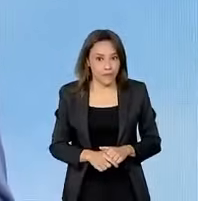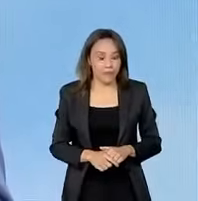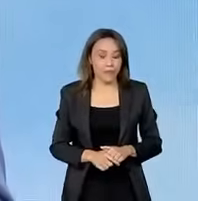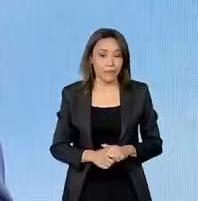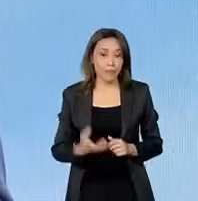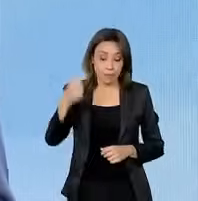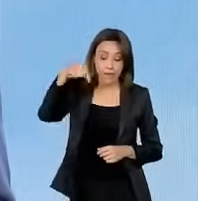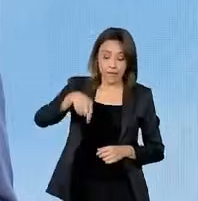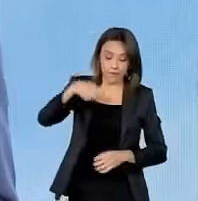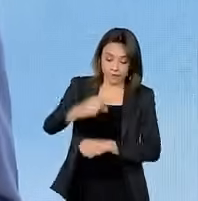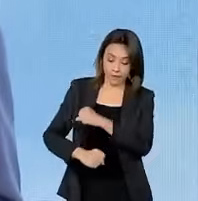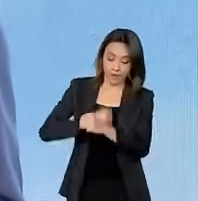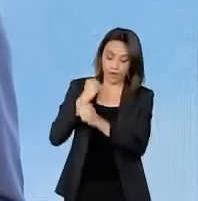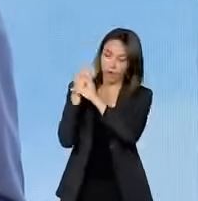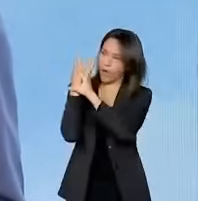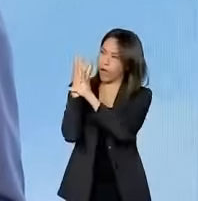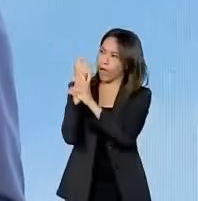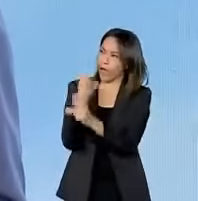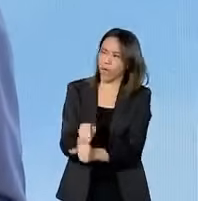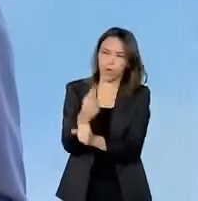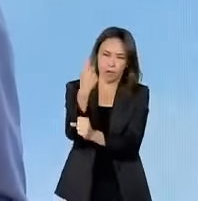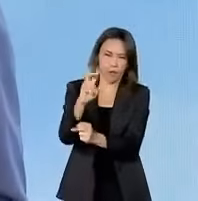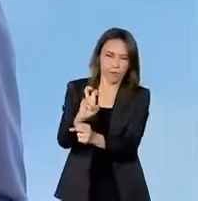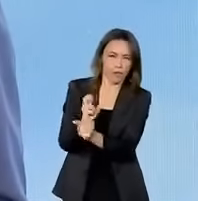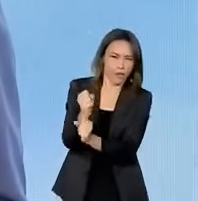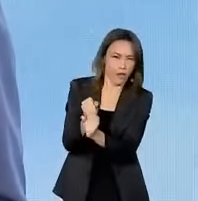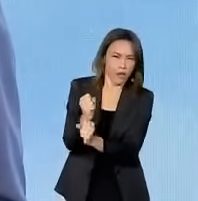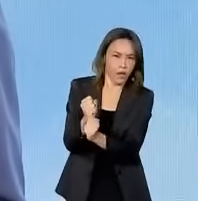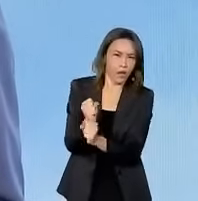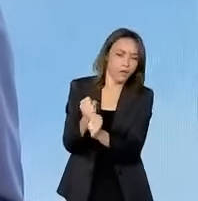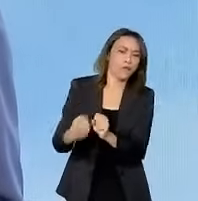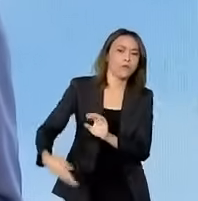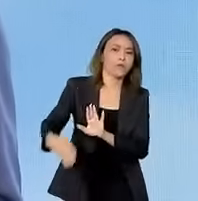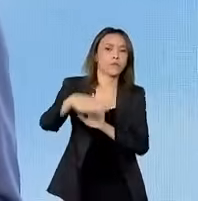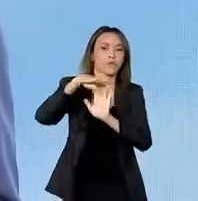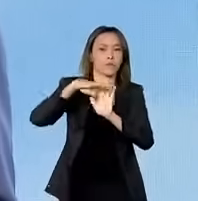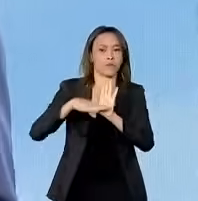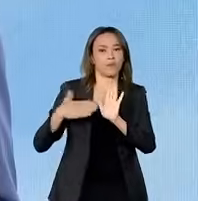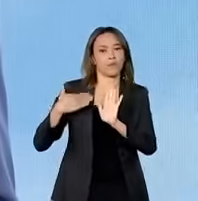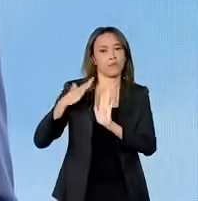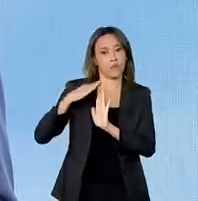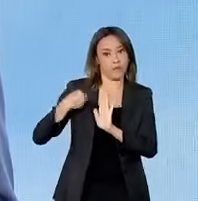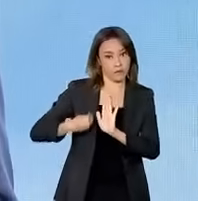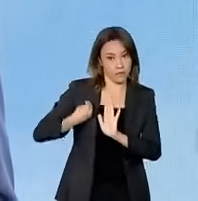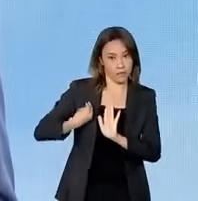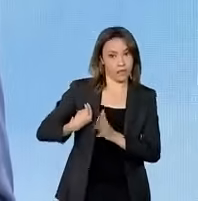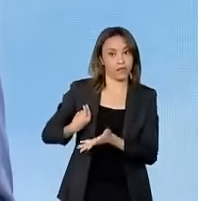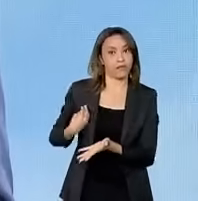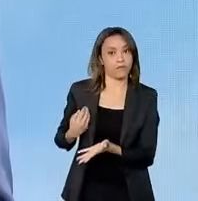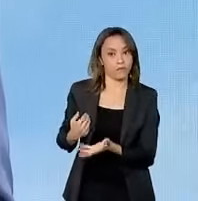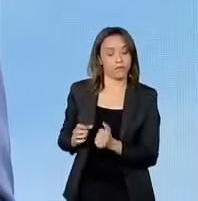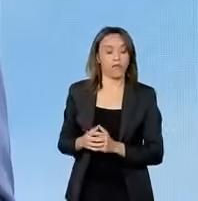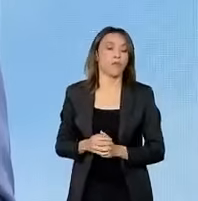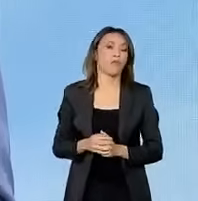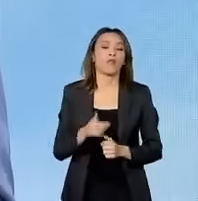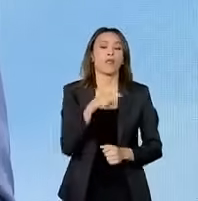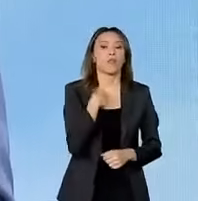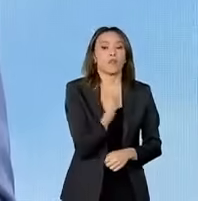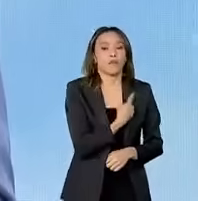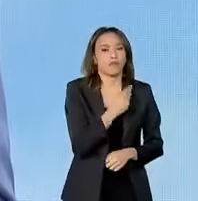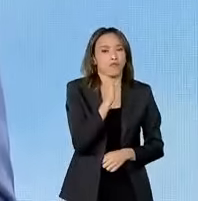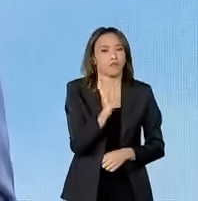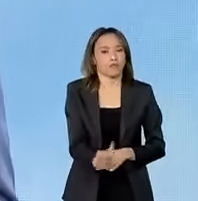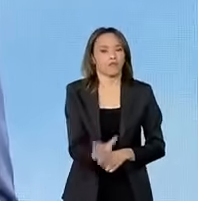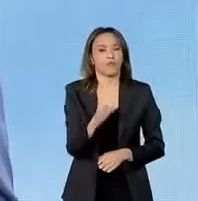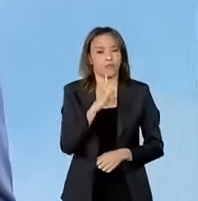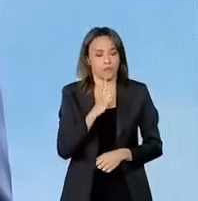Esse ano faz 15 anos do Minha Casa, Minha Vida. Nós tivemos